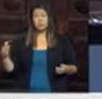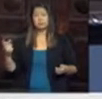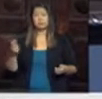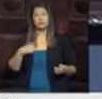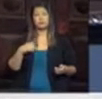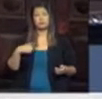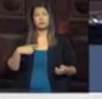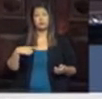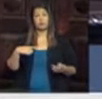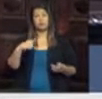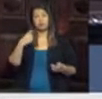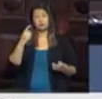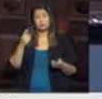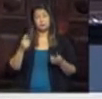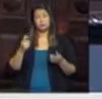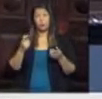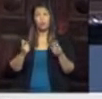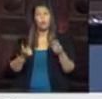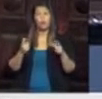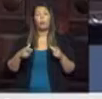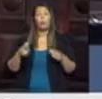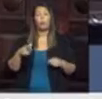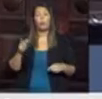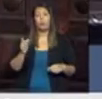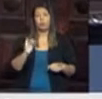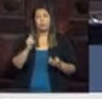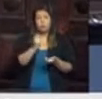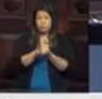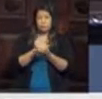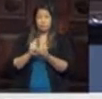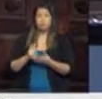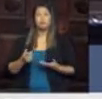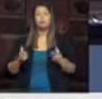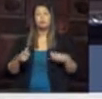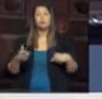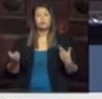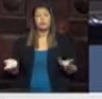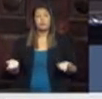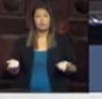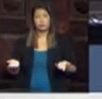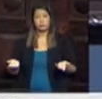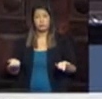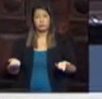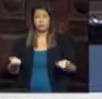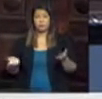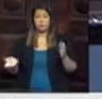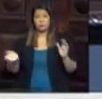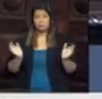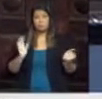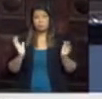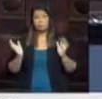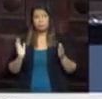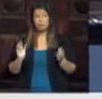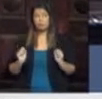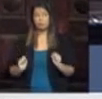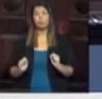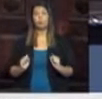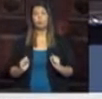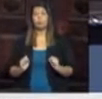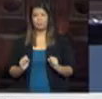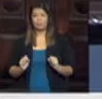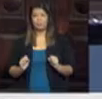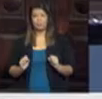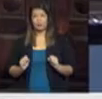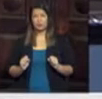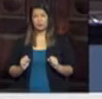mais imposto que todo mundo. Então não existe a isonomia. Então a única hipótese, e que eu até sou